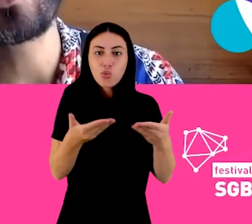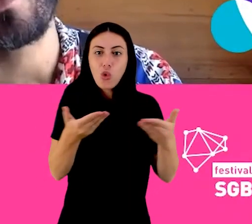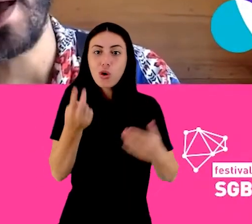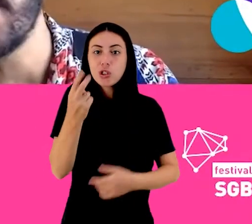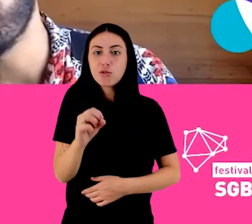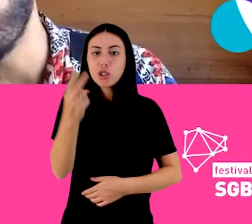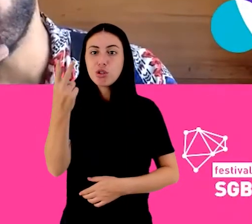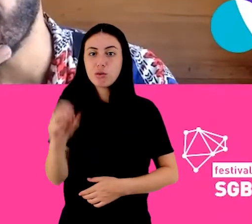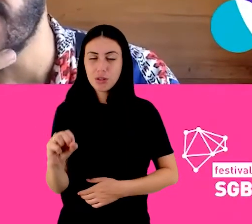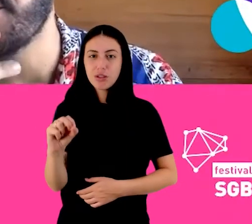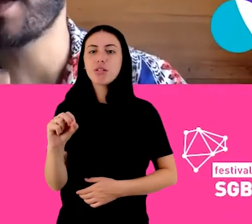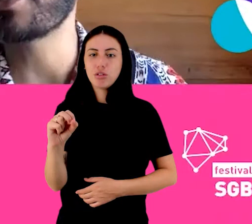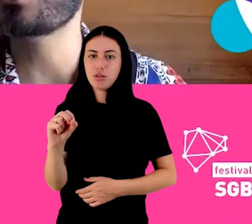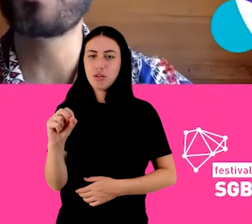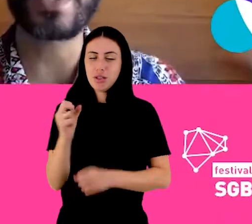virtuais muito mais